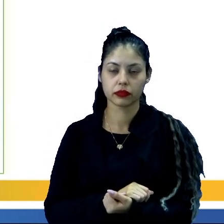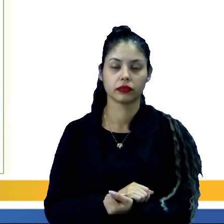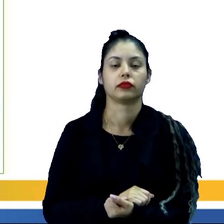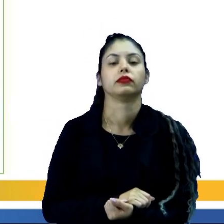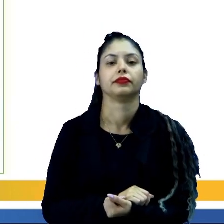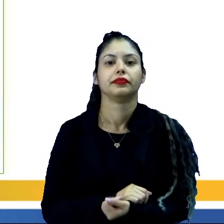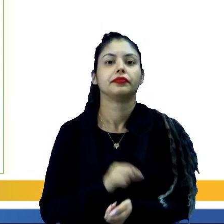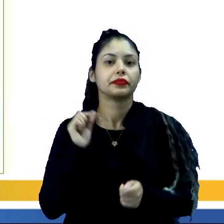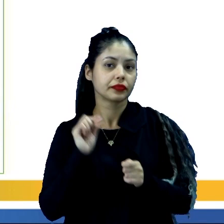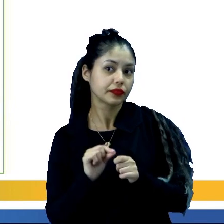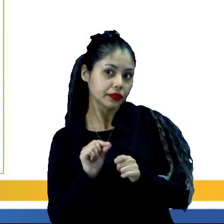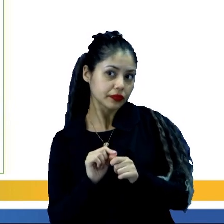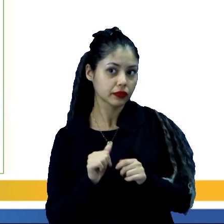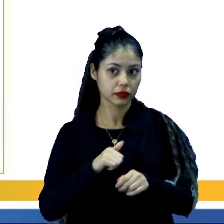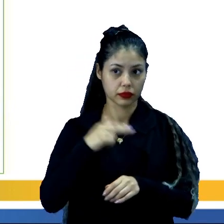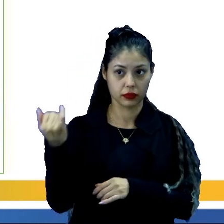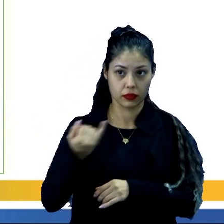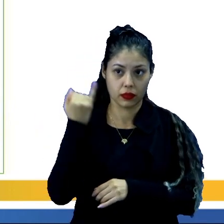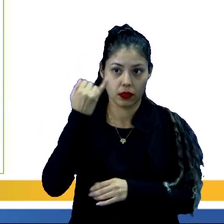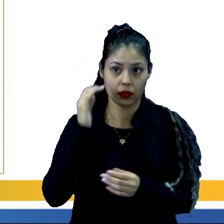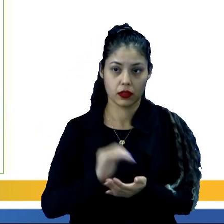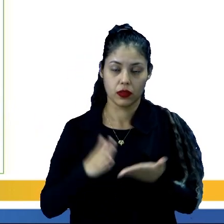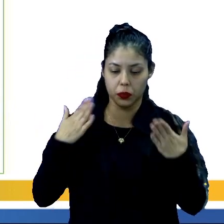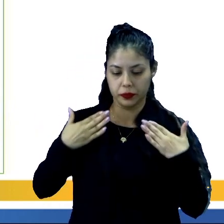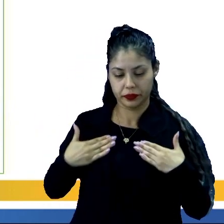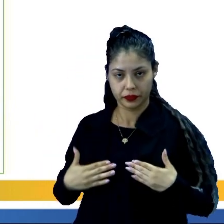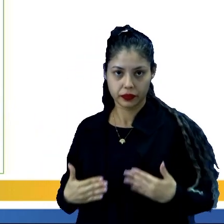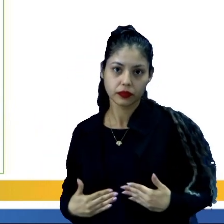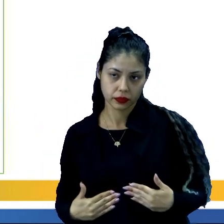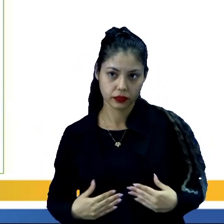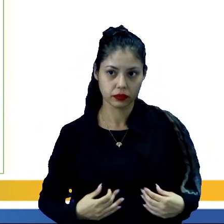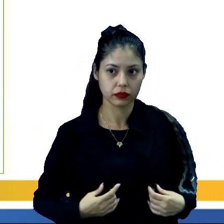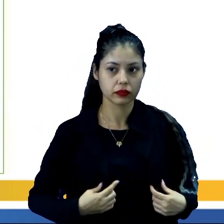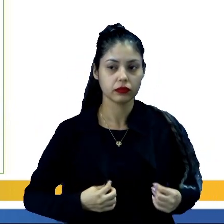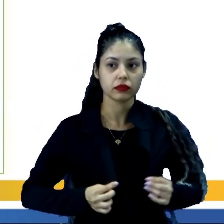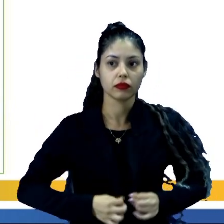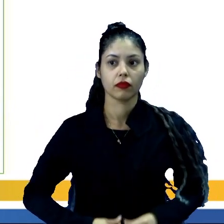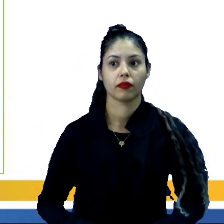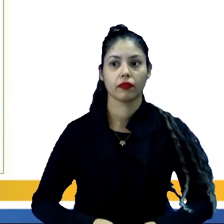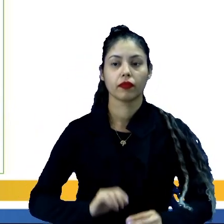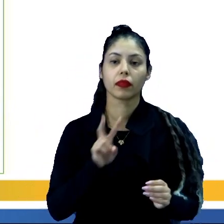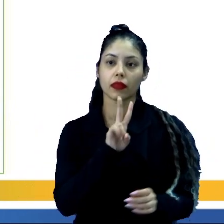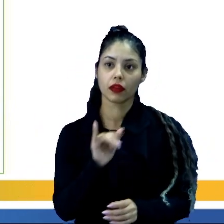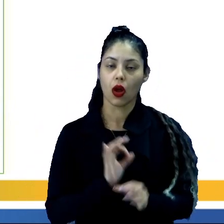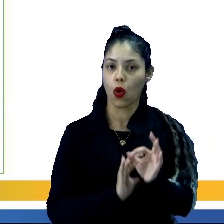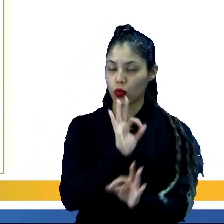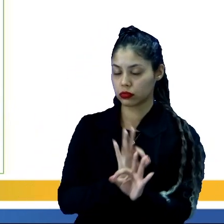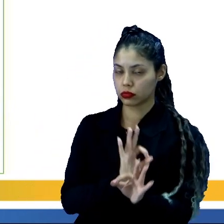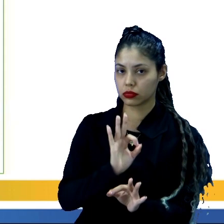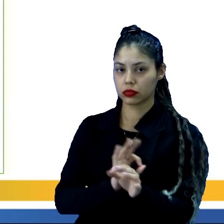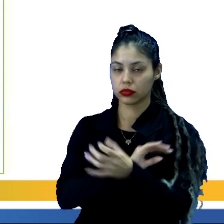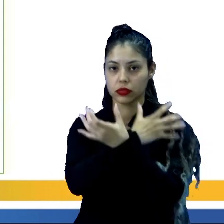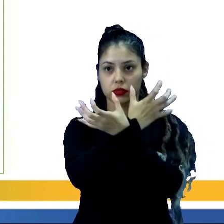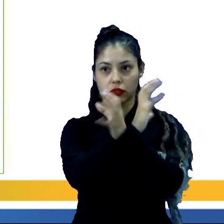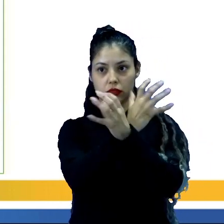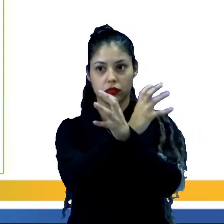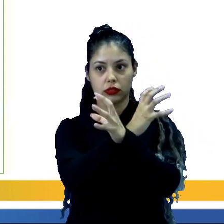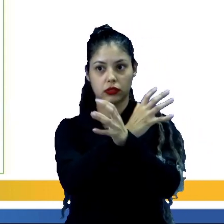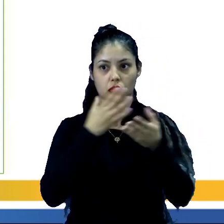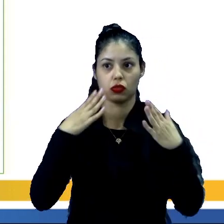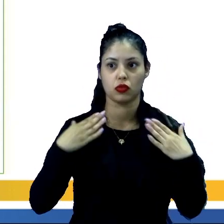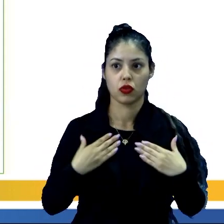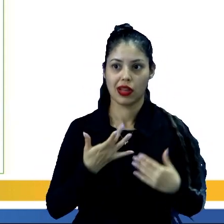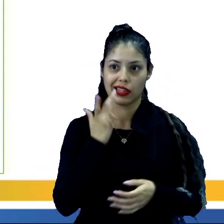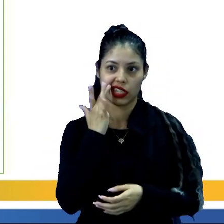cálcio, né? Então o cálcio ele é muito importante ali para o nosso organismo, porque ele vai participar da manutenção da estrutura dos nossos